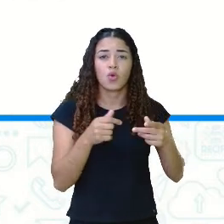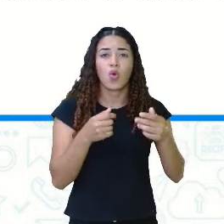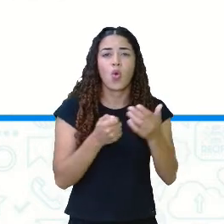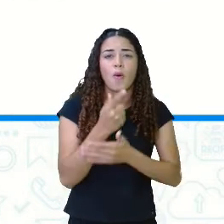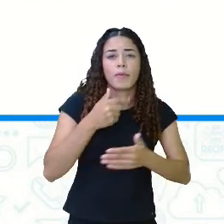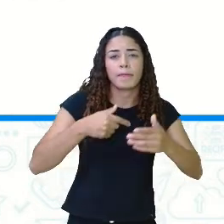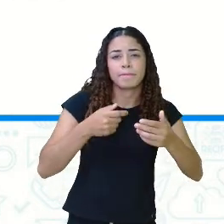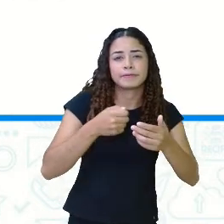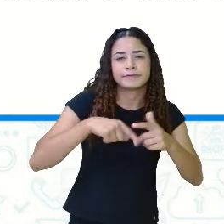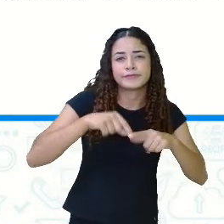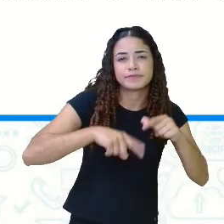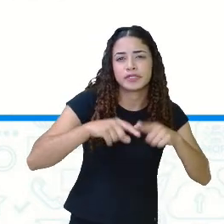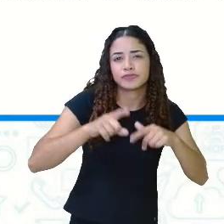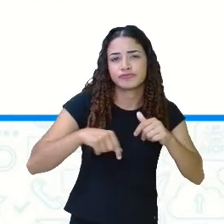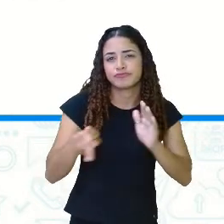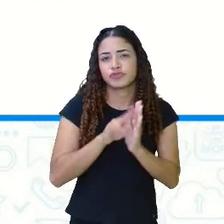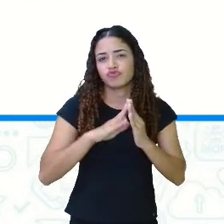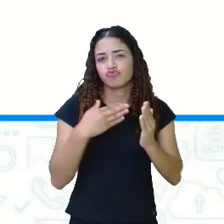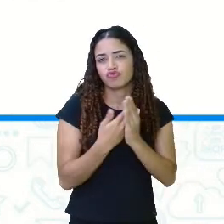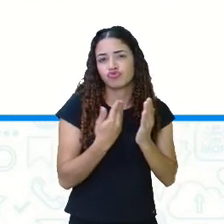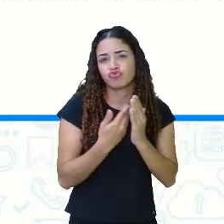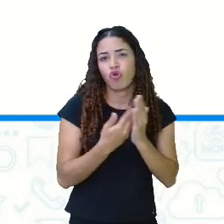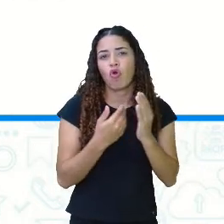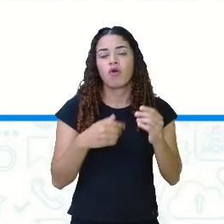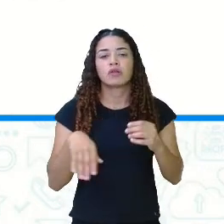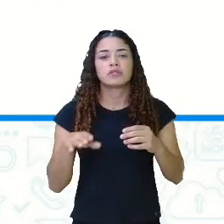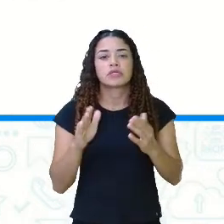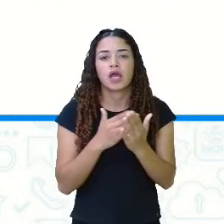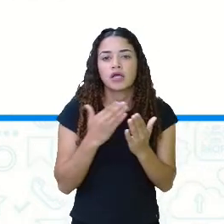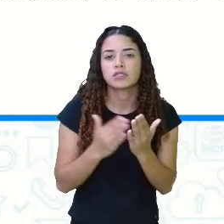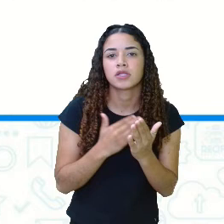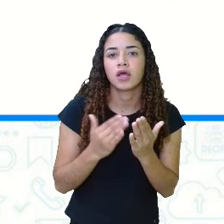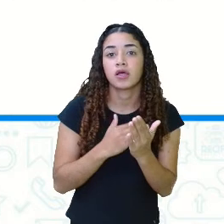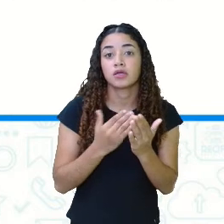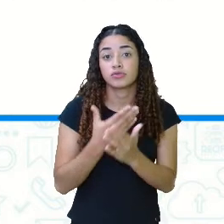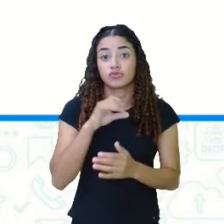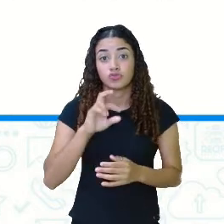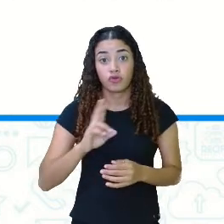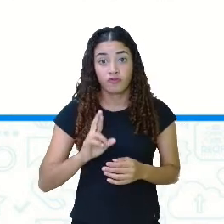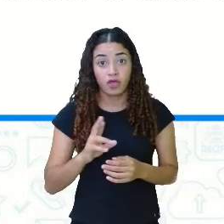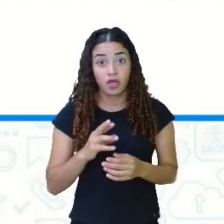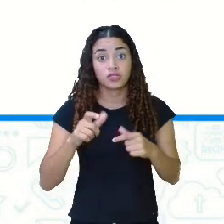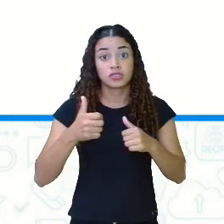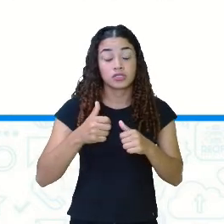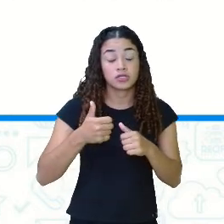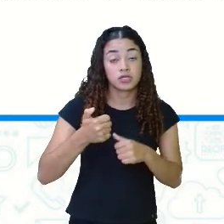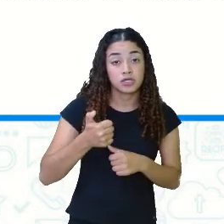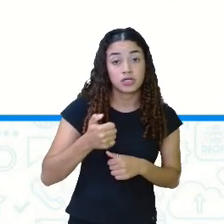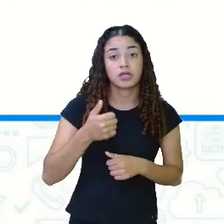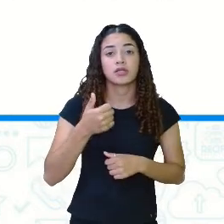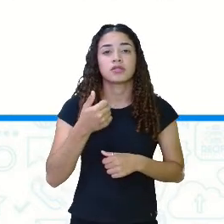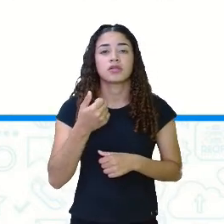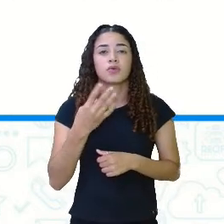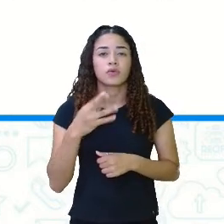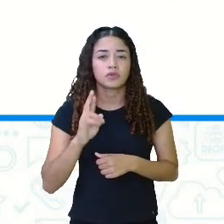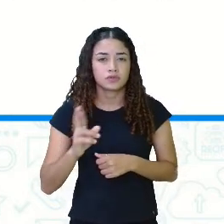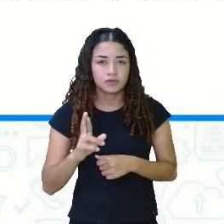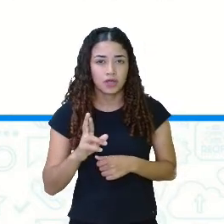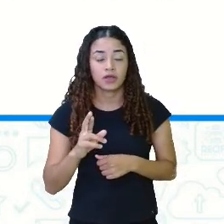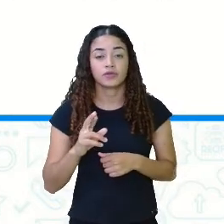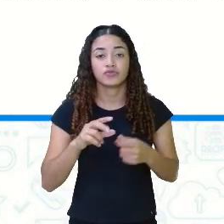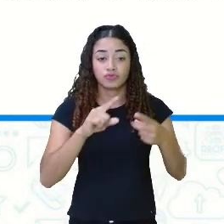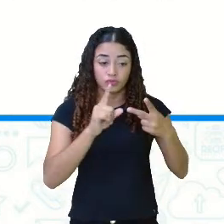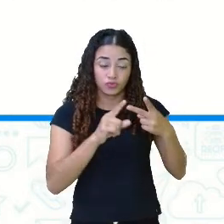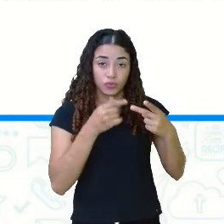do bairro. Carla comprou um caderno por R$ 9 e uma caneta por R$ 4. João comprou uma agenda